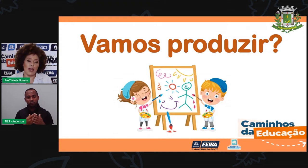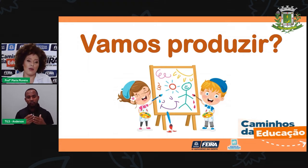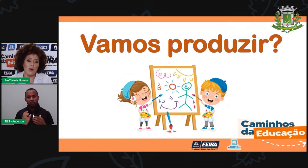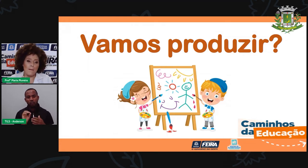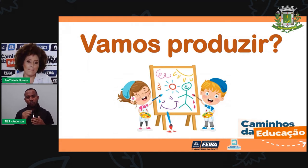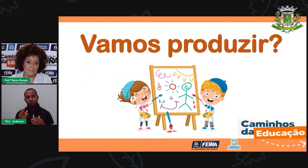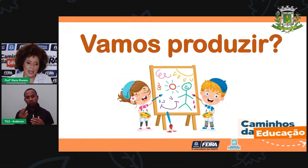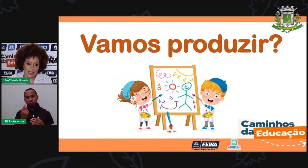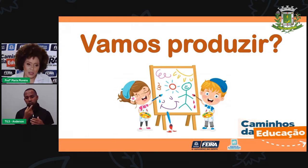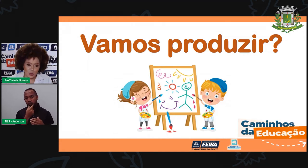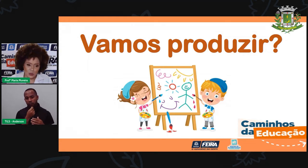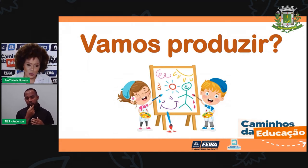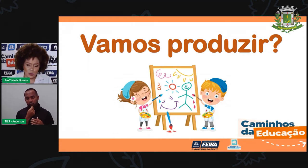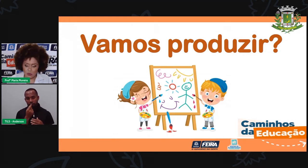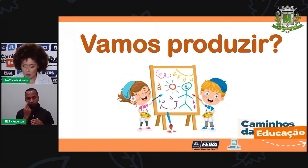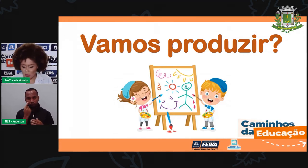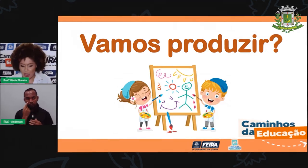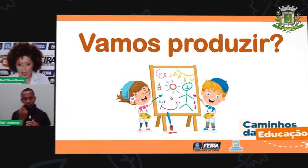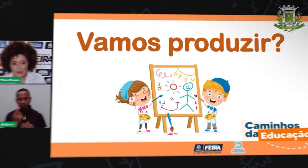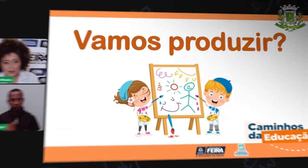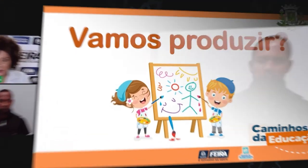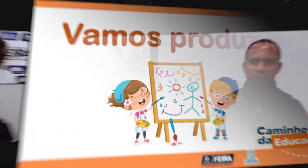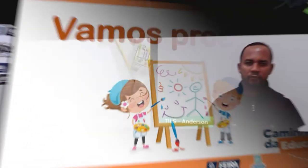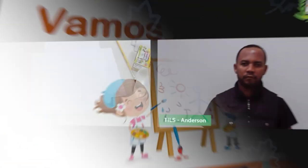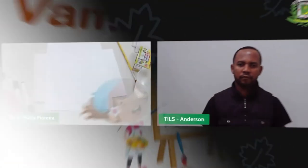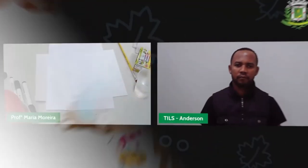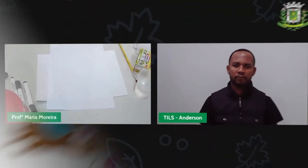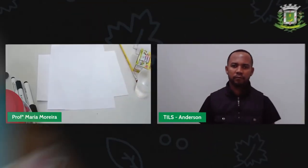Romero Brito. Vamos lá.